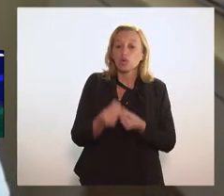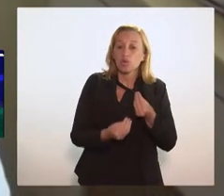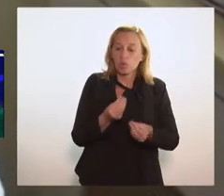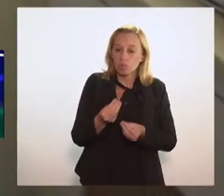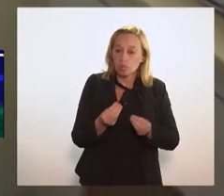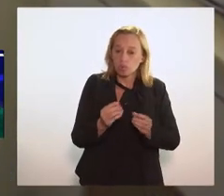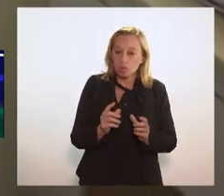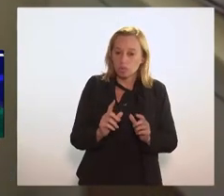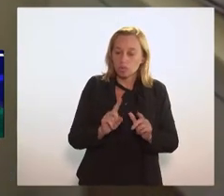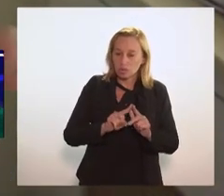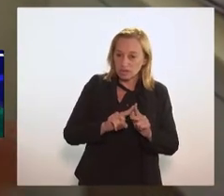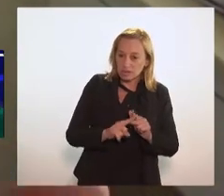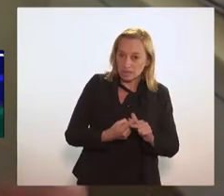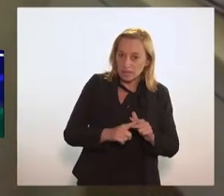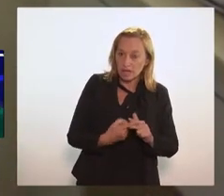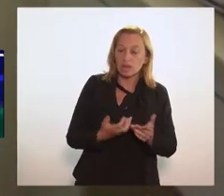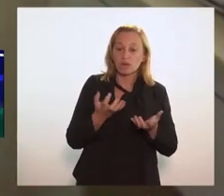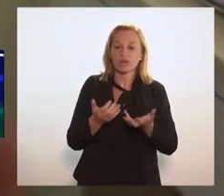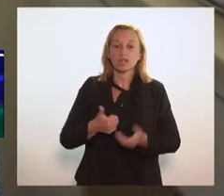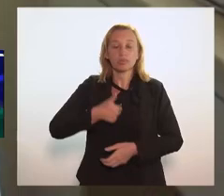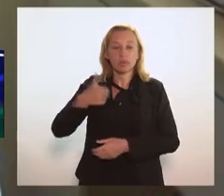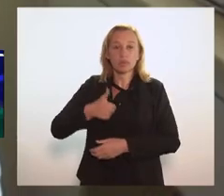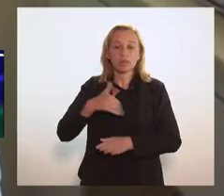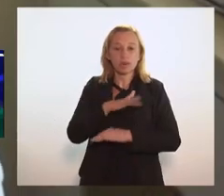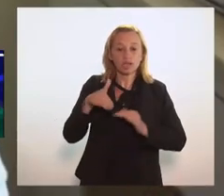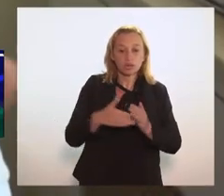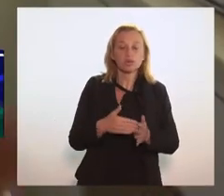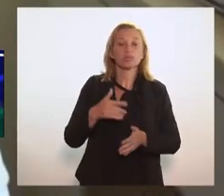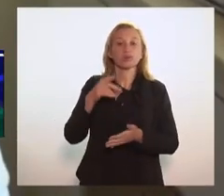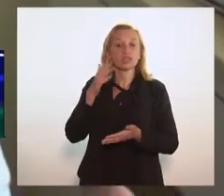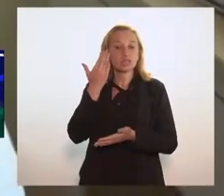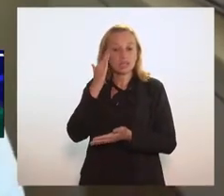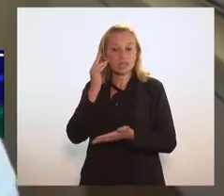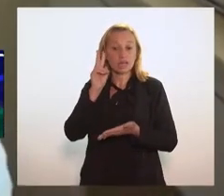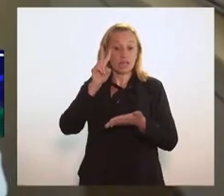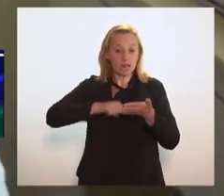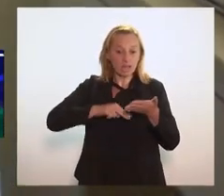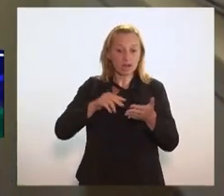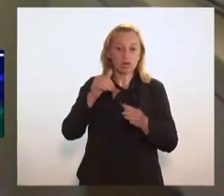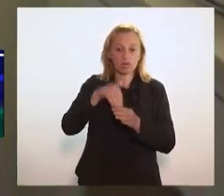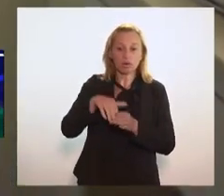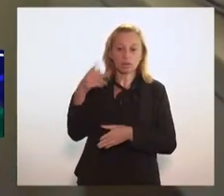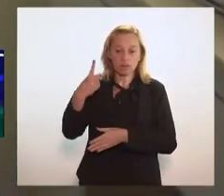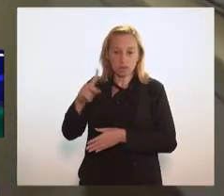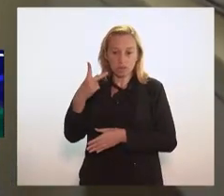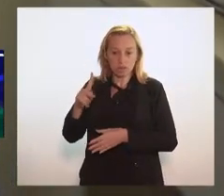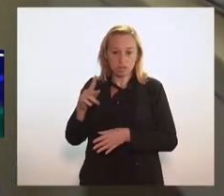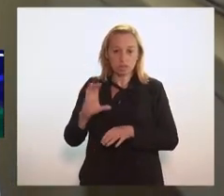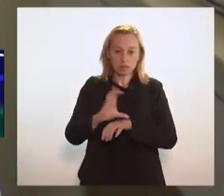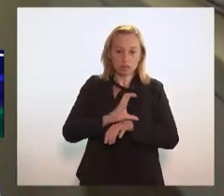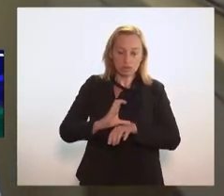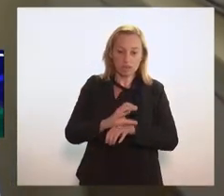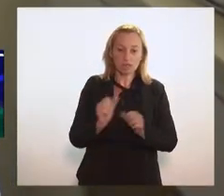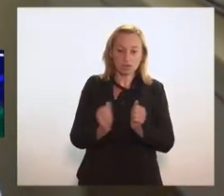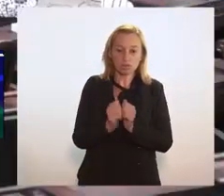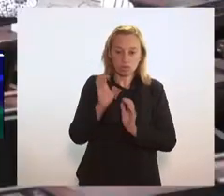que primeiro, para que todo mundo possa entender, ele lesse o voto dele. Constitucionalidade com emendas, por